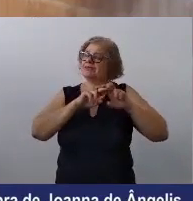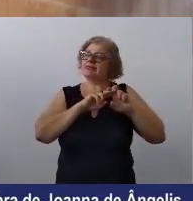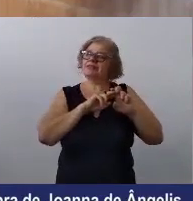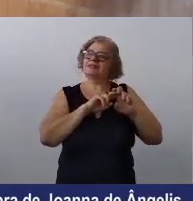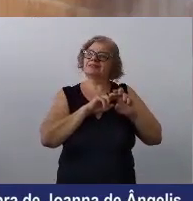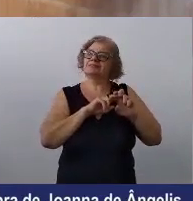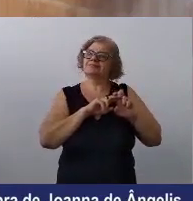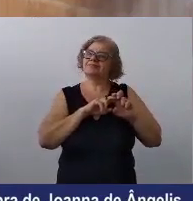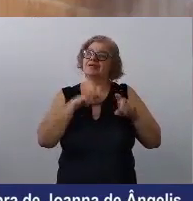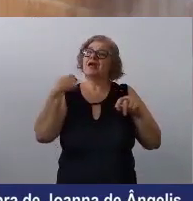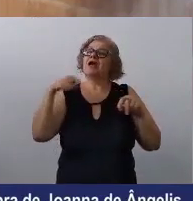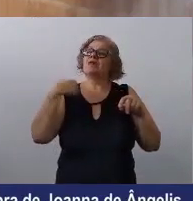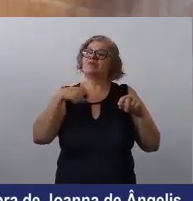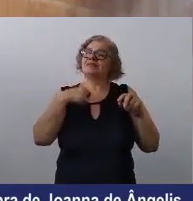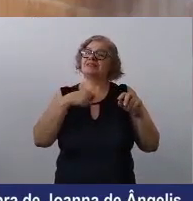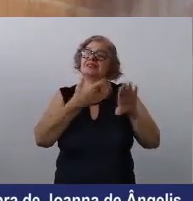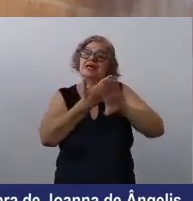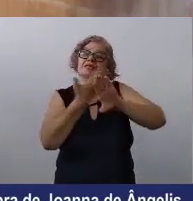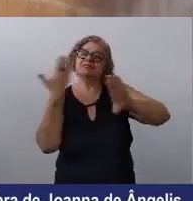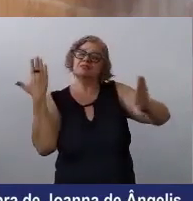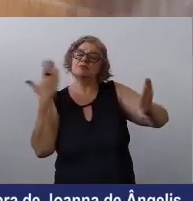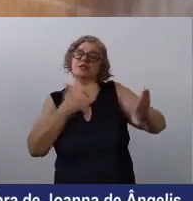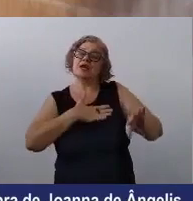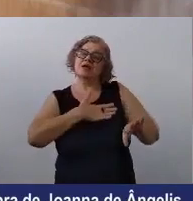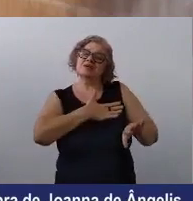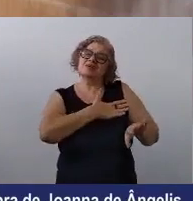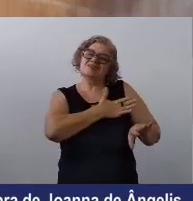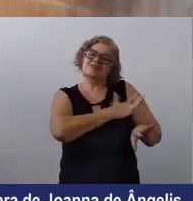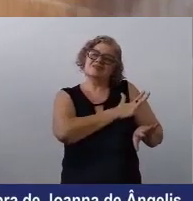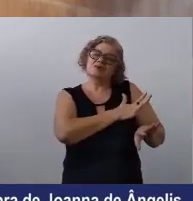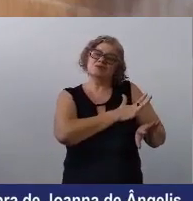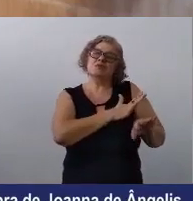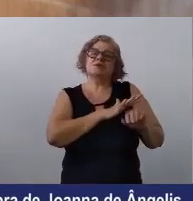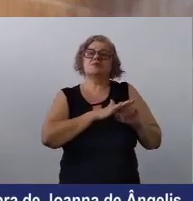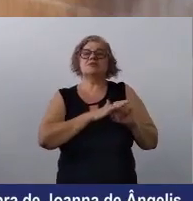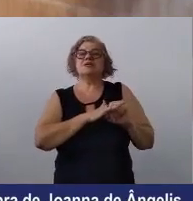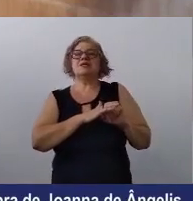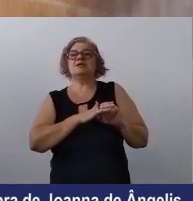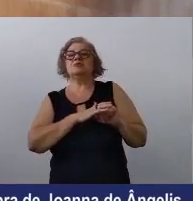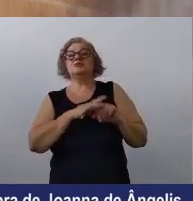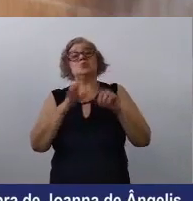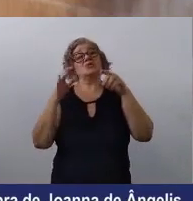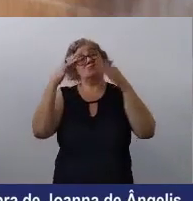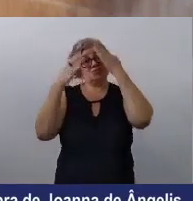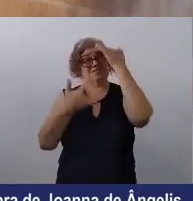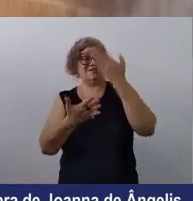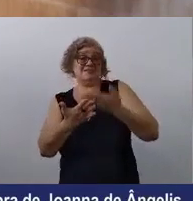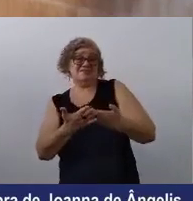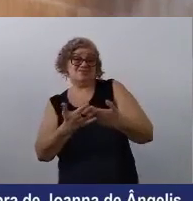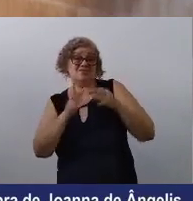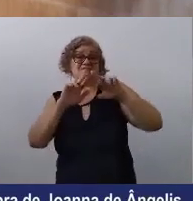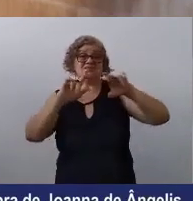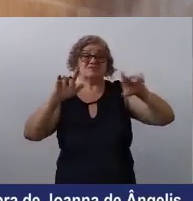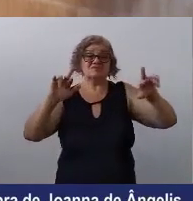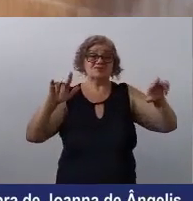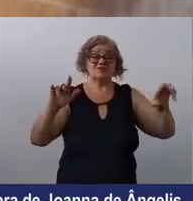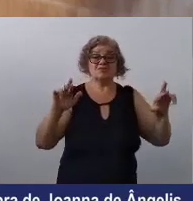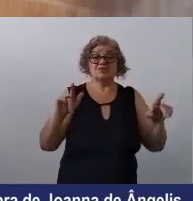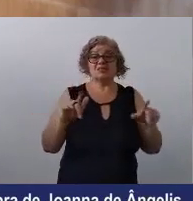Porém, para tanto, terá que superar os teus preconceitos, os teus conceitos equivocados